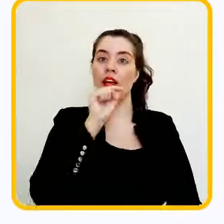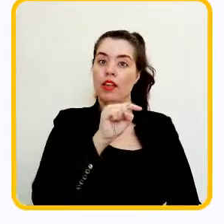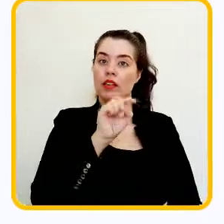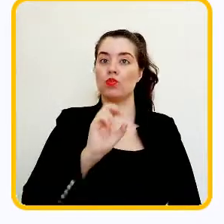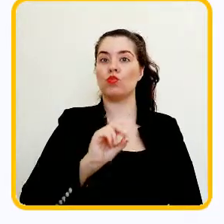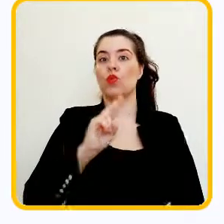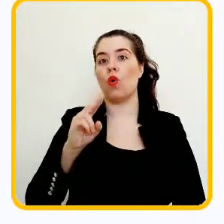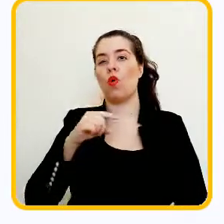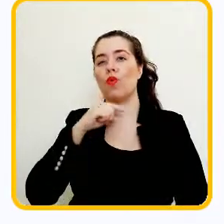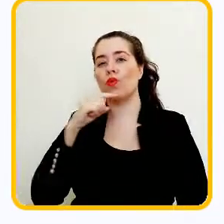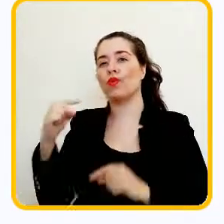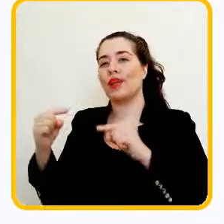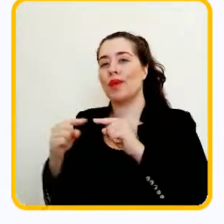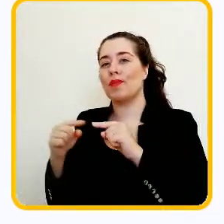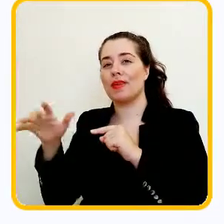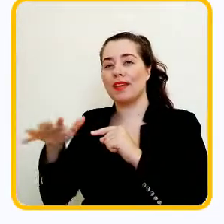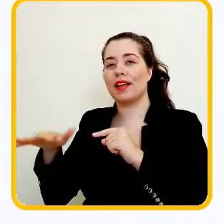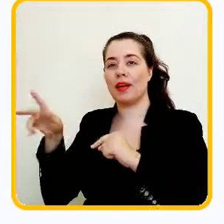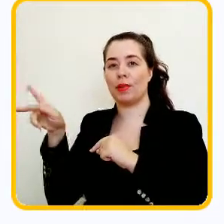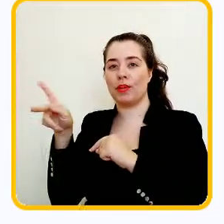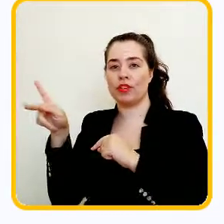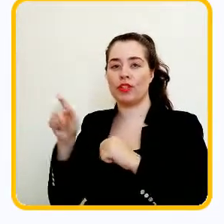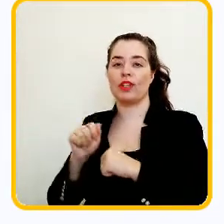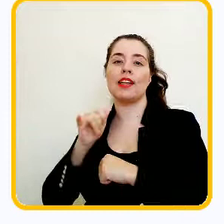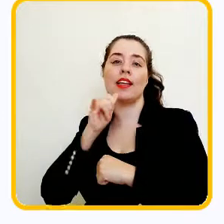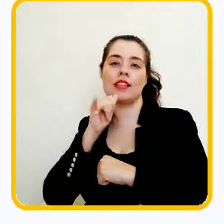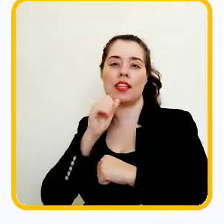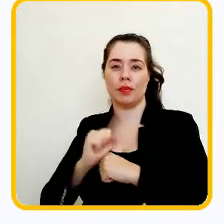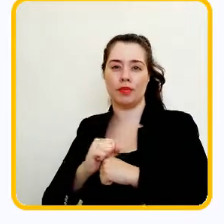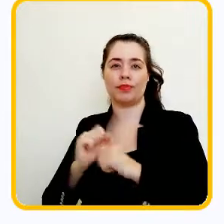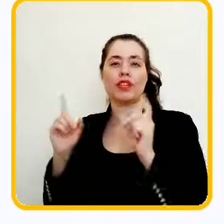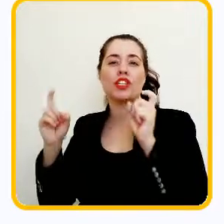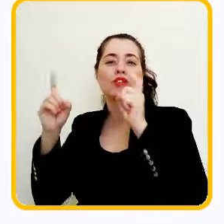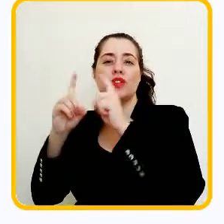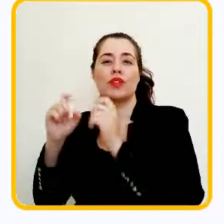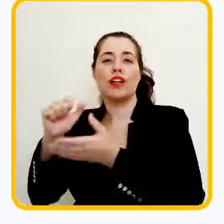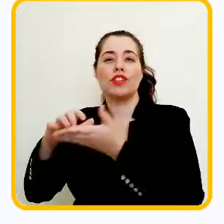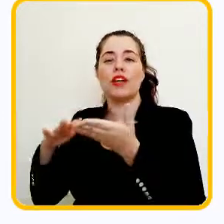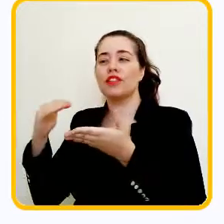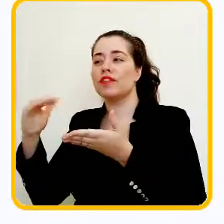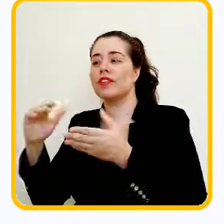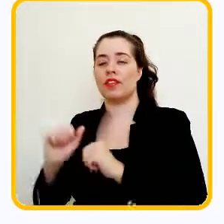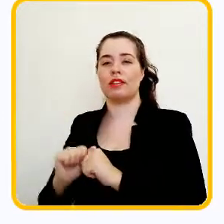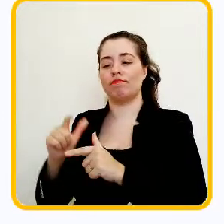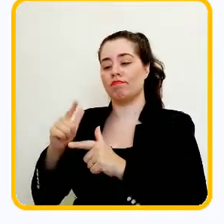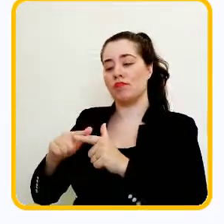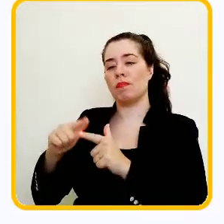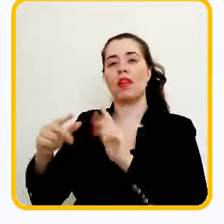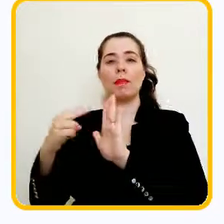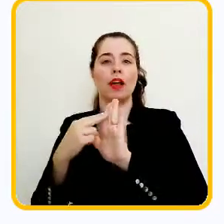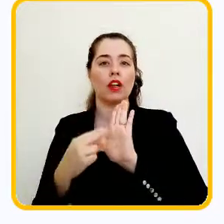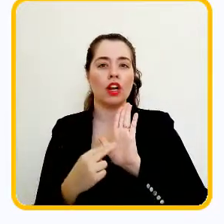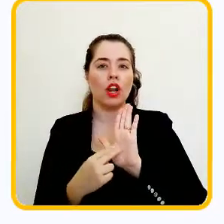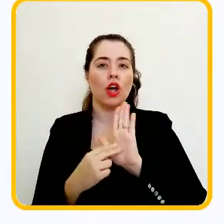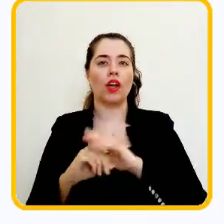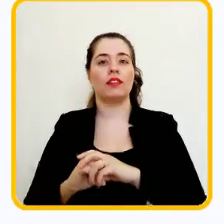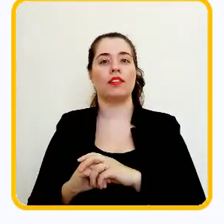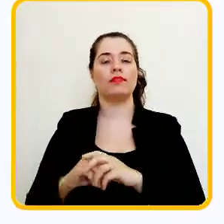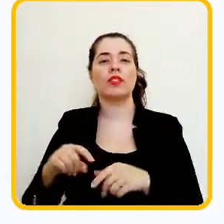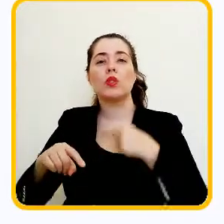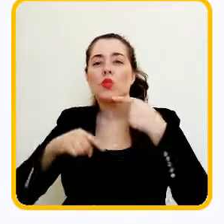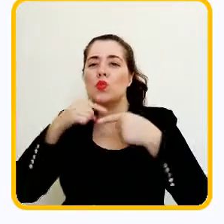não pode ser dirigida aos professores dificuldades no envio das atividades problemas com